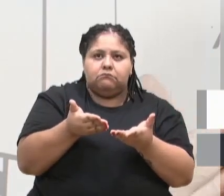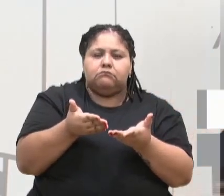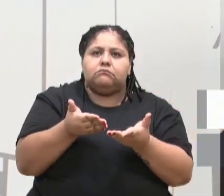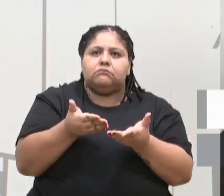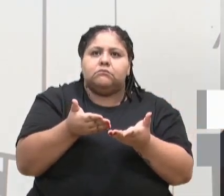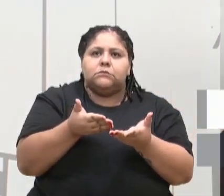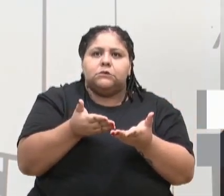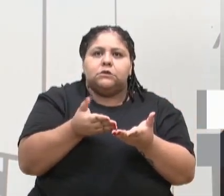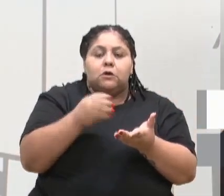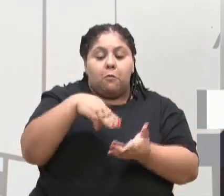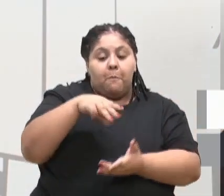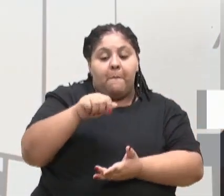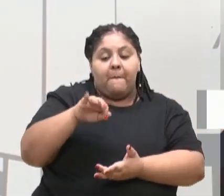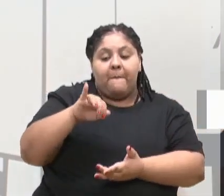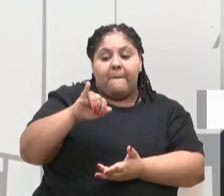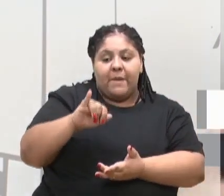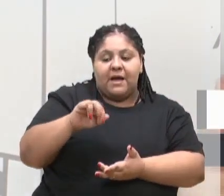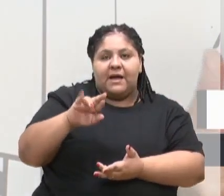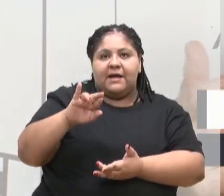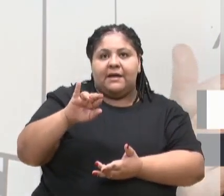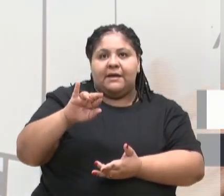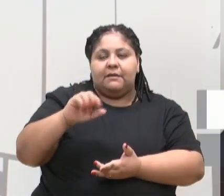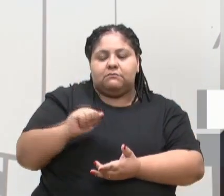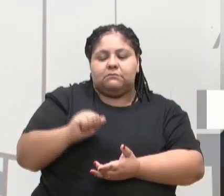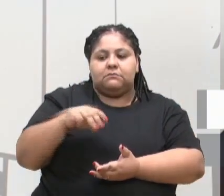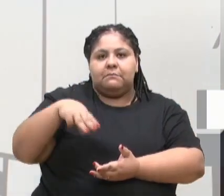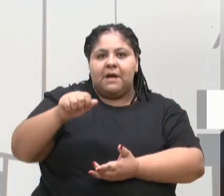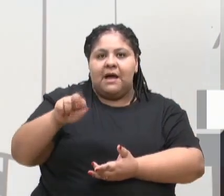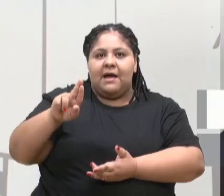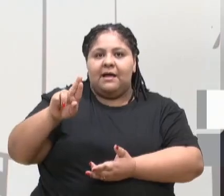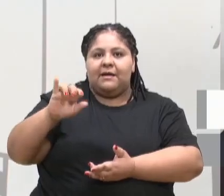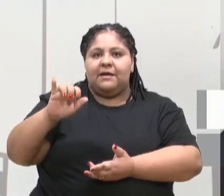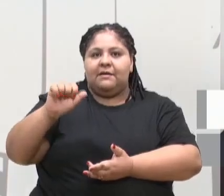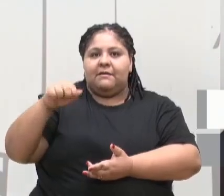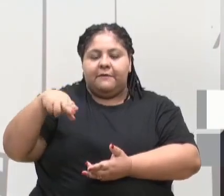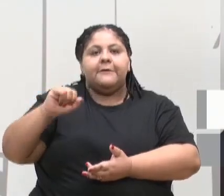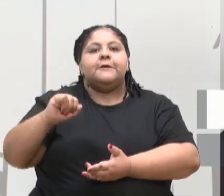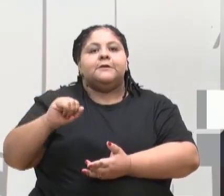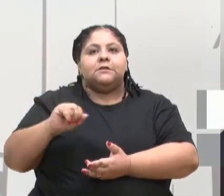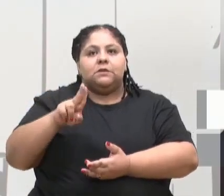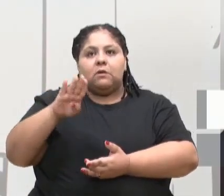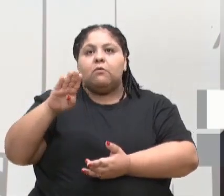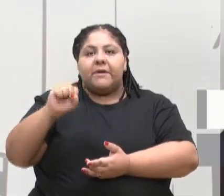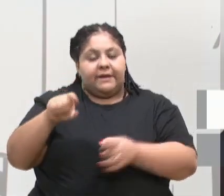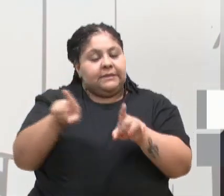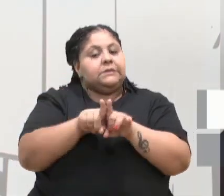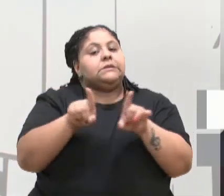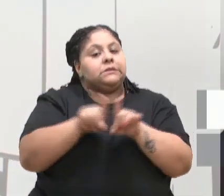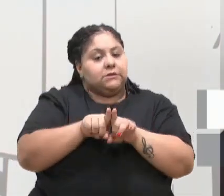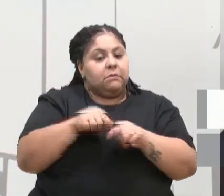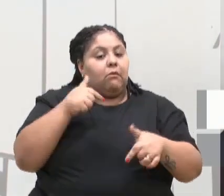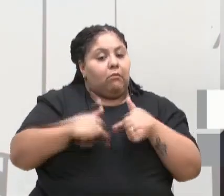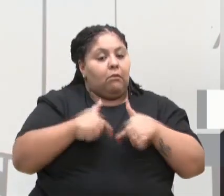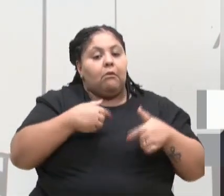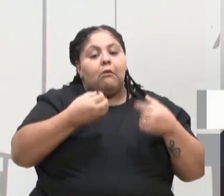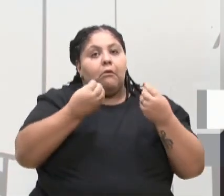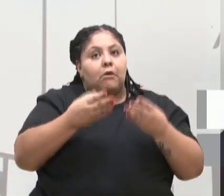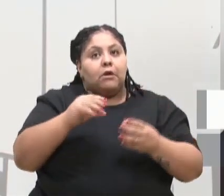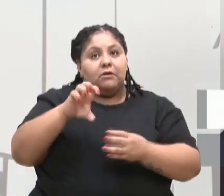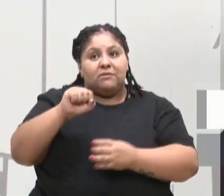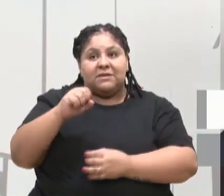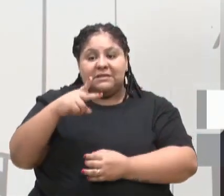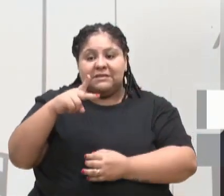No bairro Mariane, a UBS também está bem adiantado os trabalhos e na Esplanada está